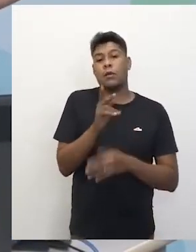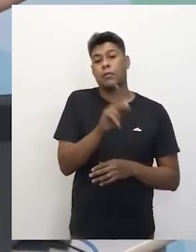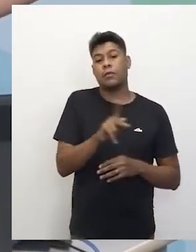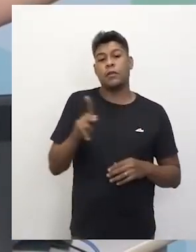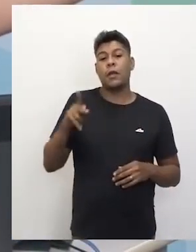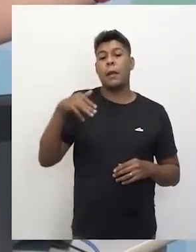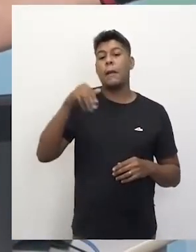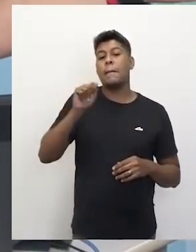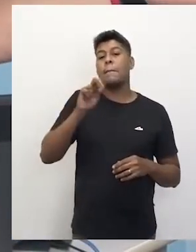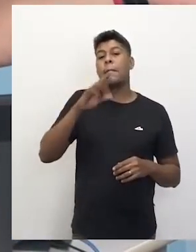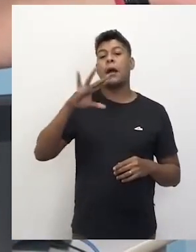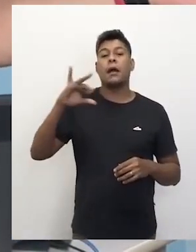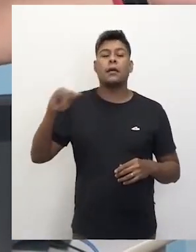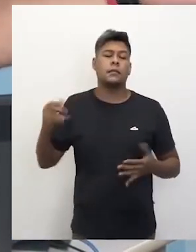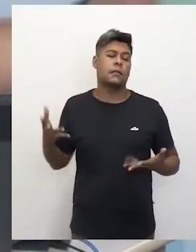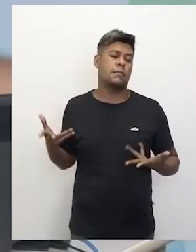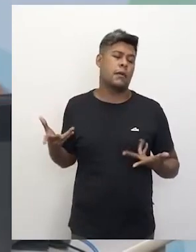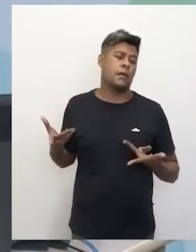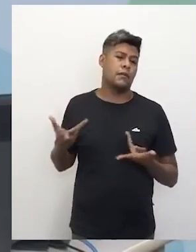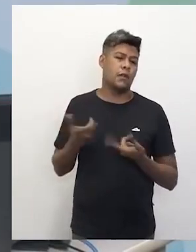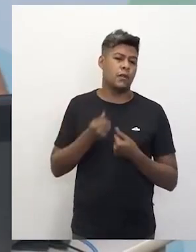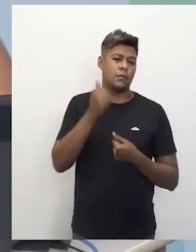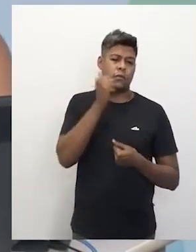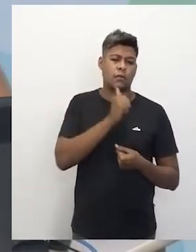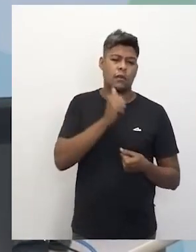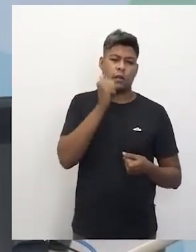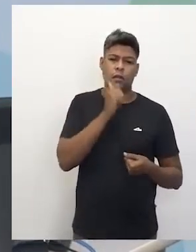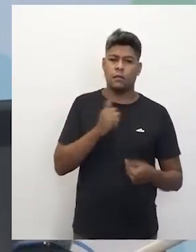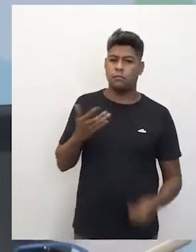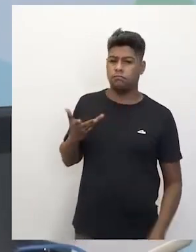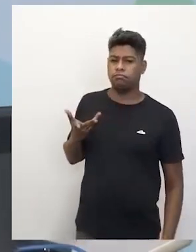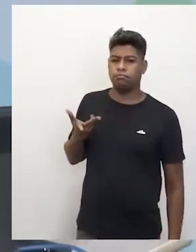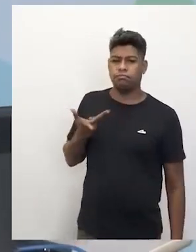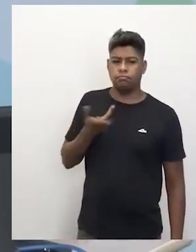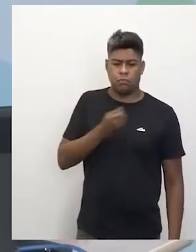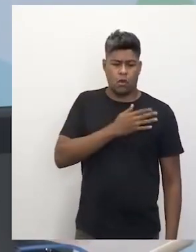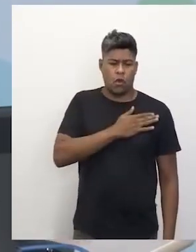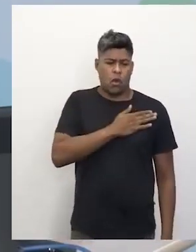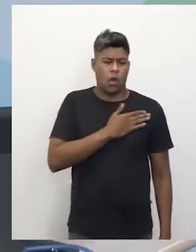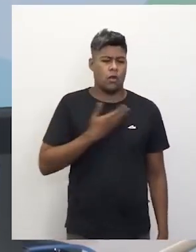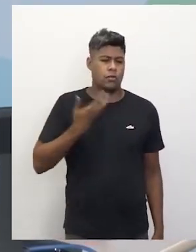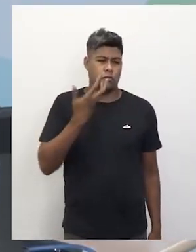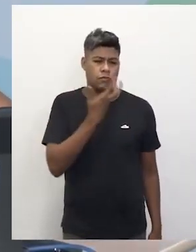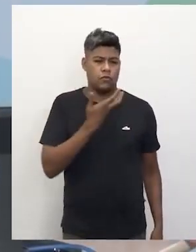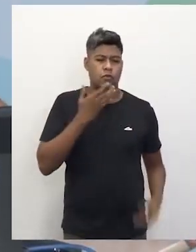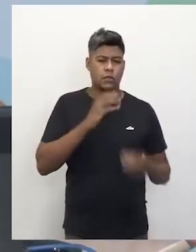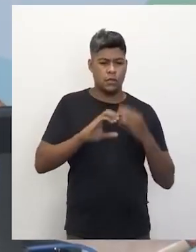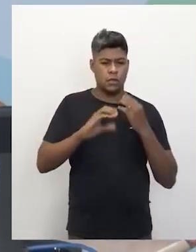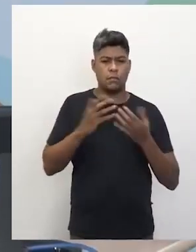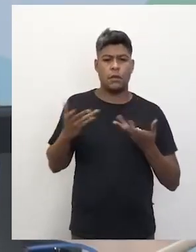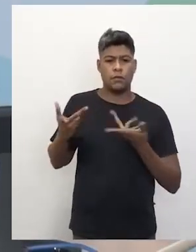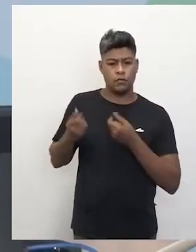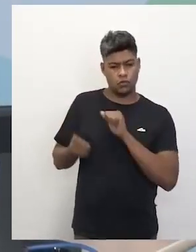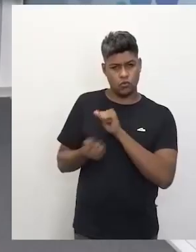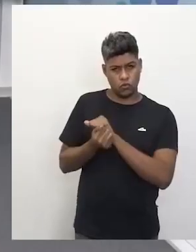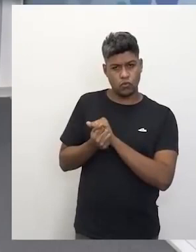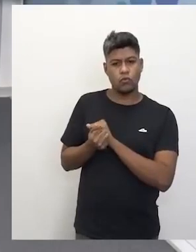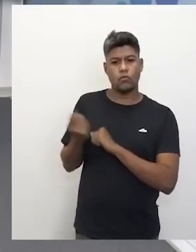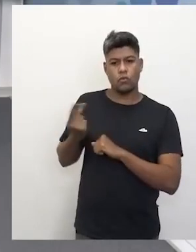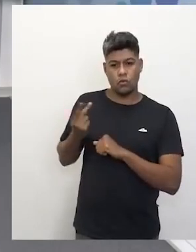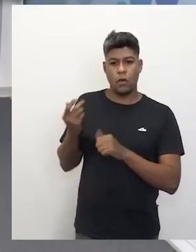professora Márcia, apenas maravilhosa. Essa mulher incrível, gosto musical maravilhoso, que está aqui ao meu lado para mais uma aula de